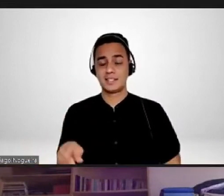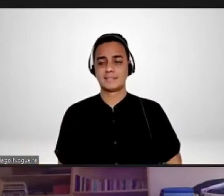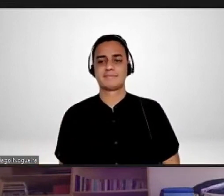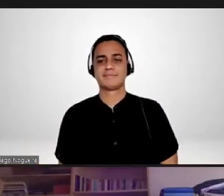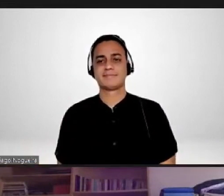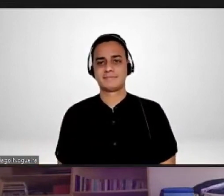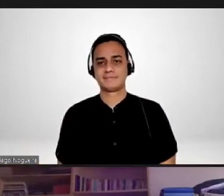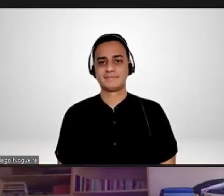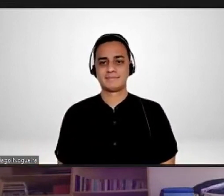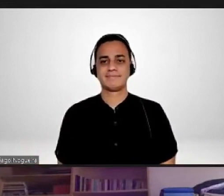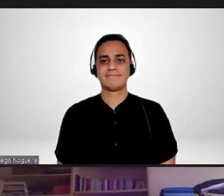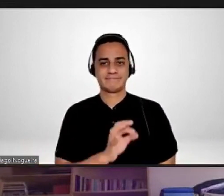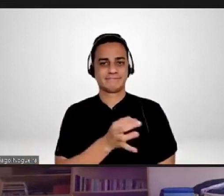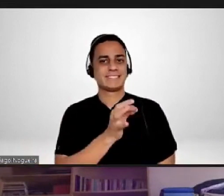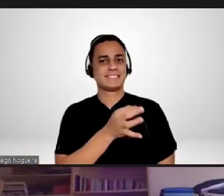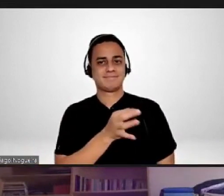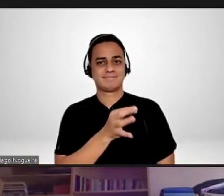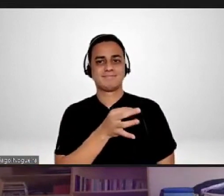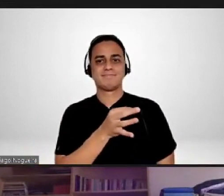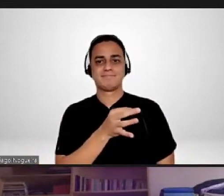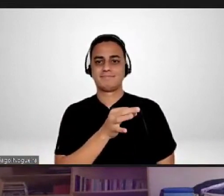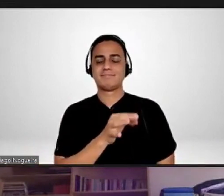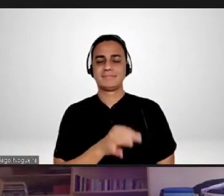Exatamente, exatamente.